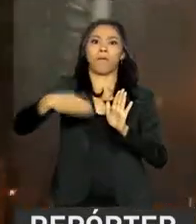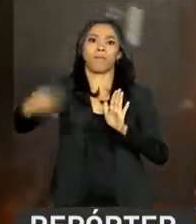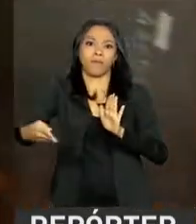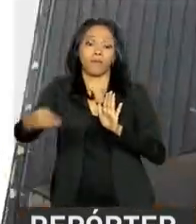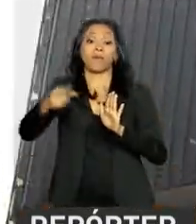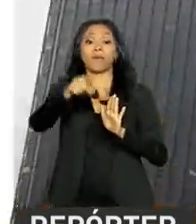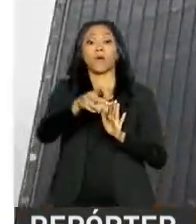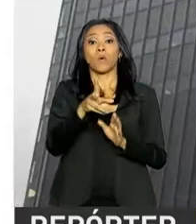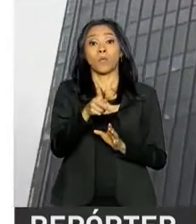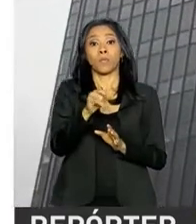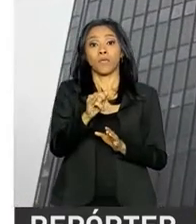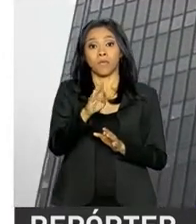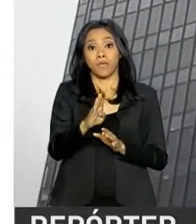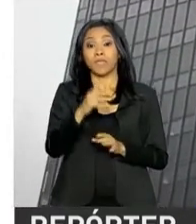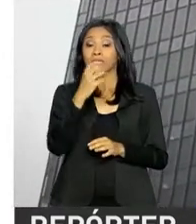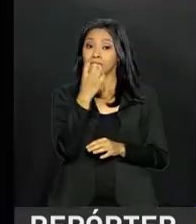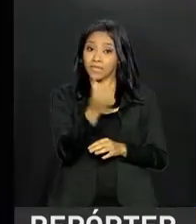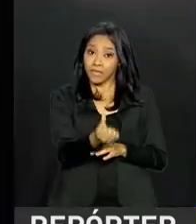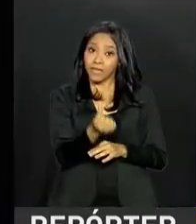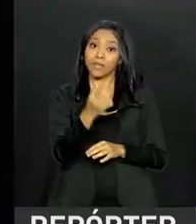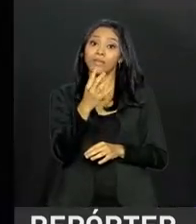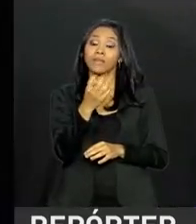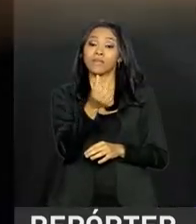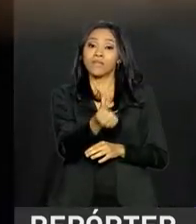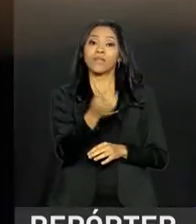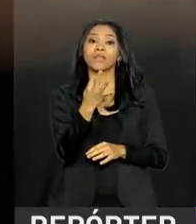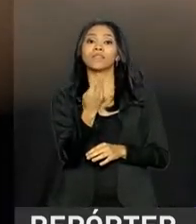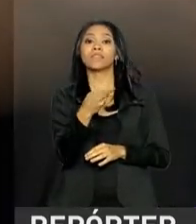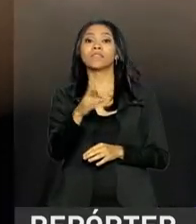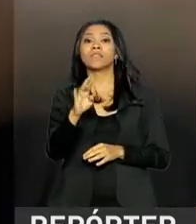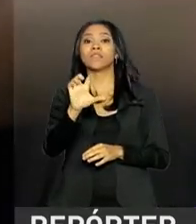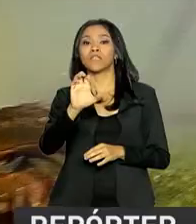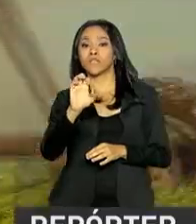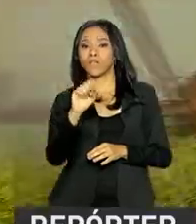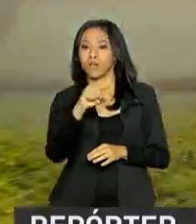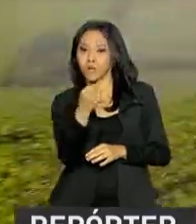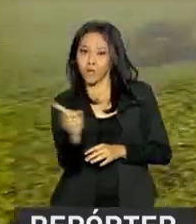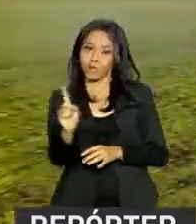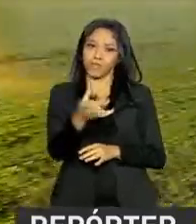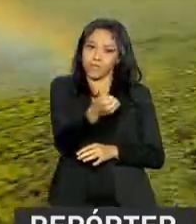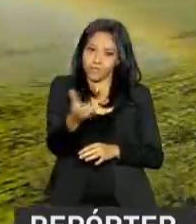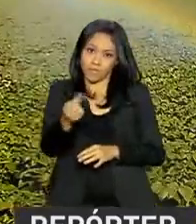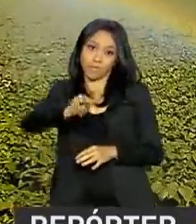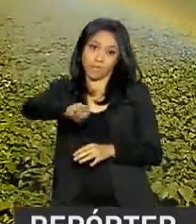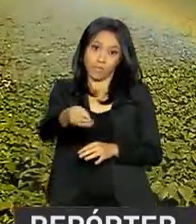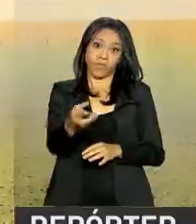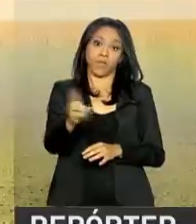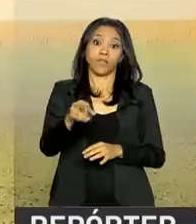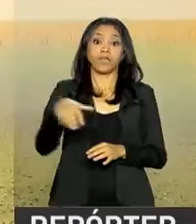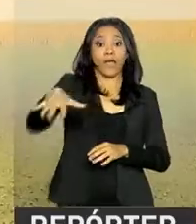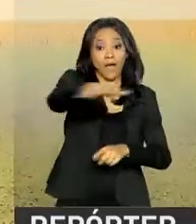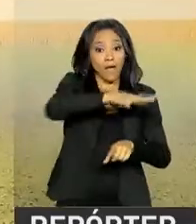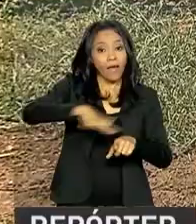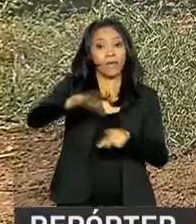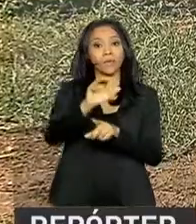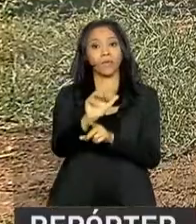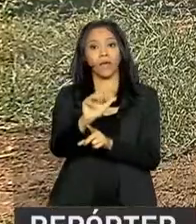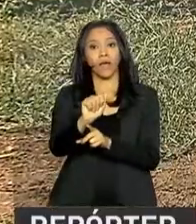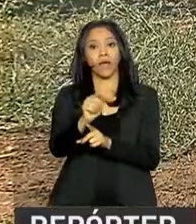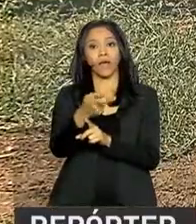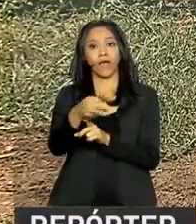chegou a 6 trilhões e 600 bilhões de reais o agronegócio foi o destaque com alta de